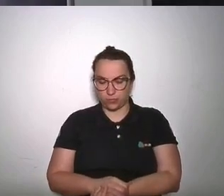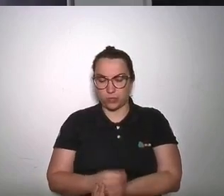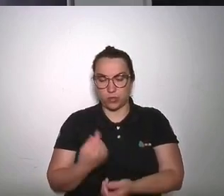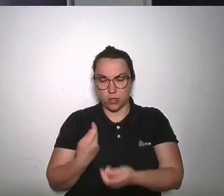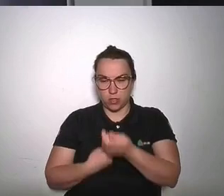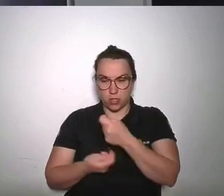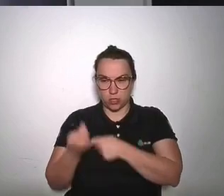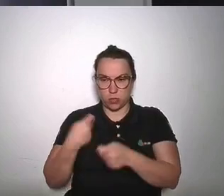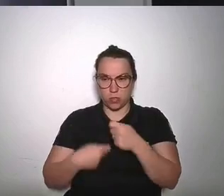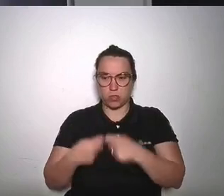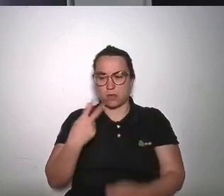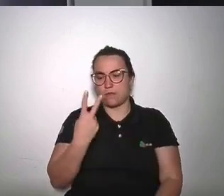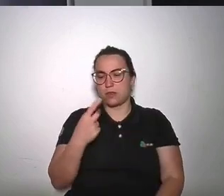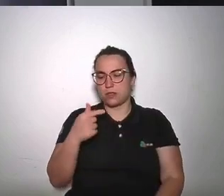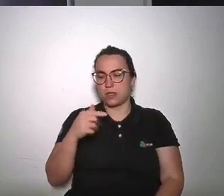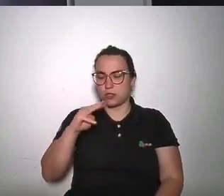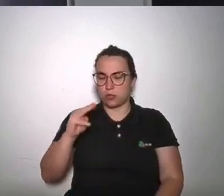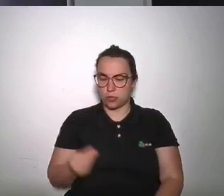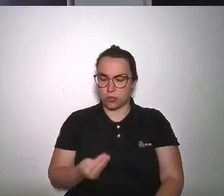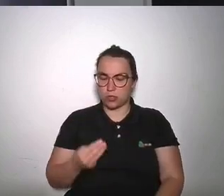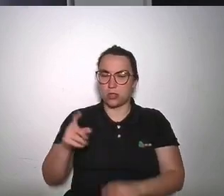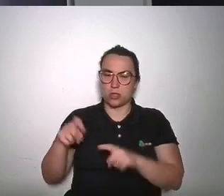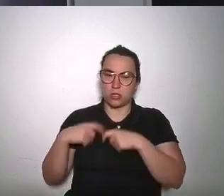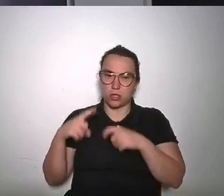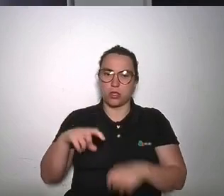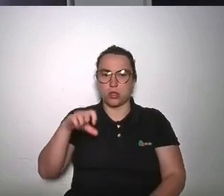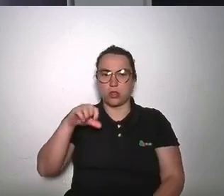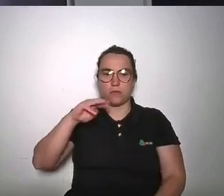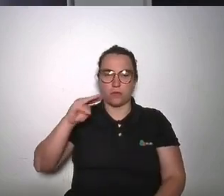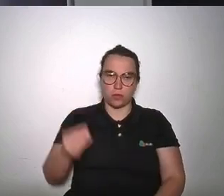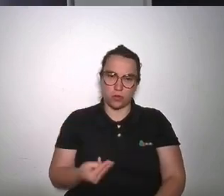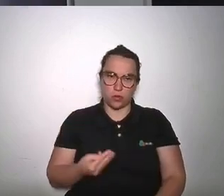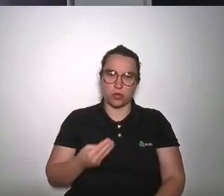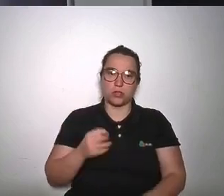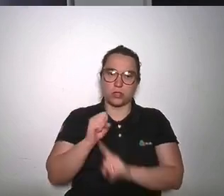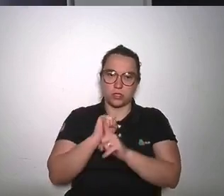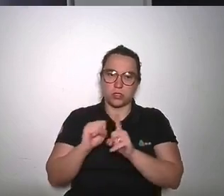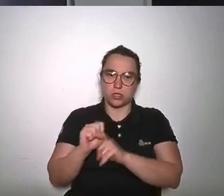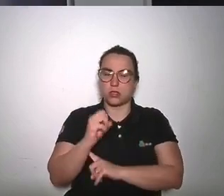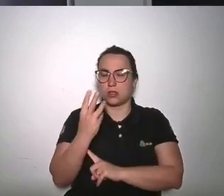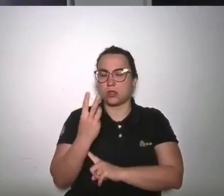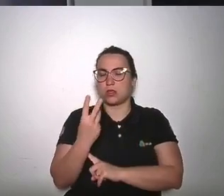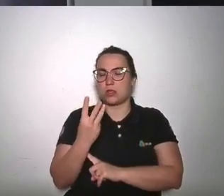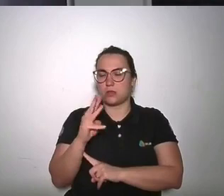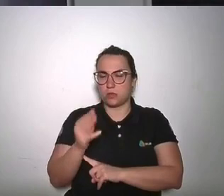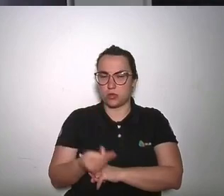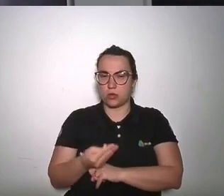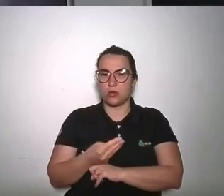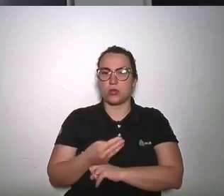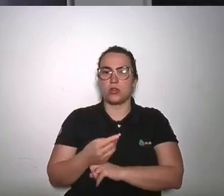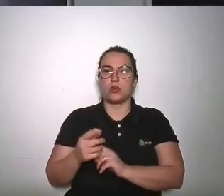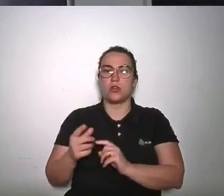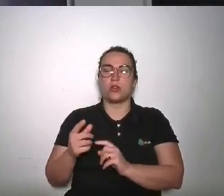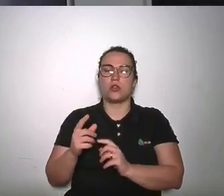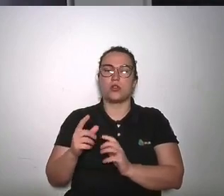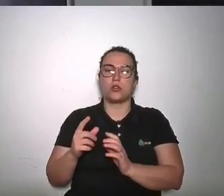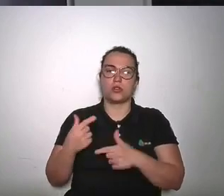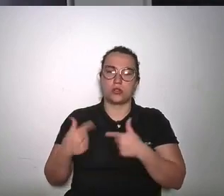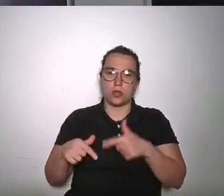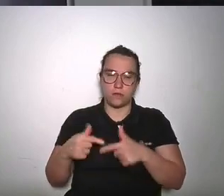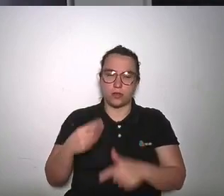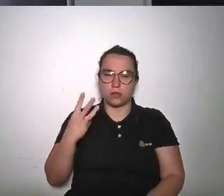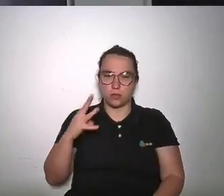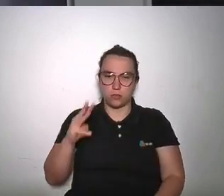administração, 27 milhões, na agricultura, 9 milhões, na assistência social, 13 milhões, no comércio e serviços, 6 milhões, na